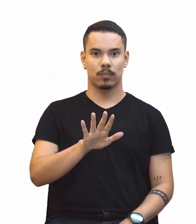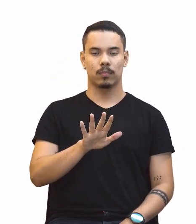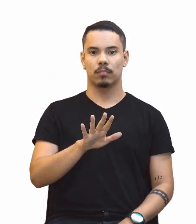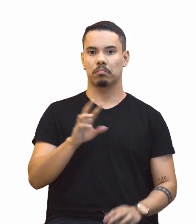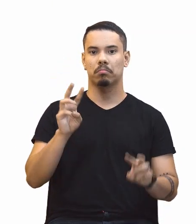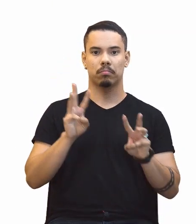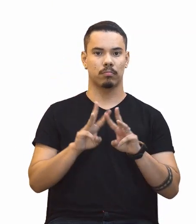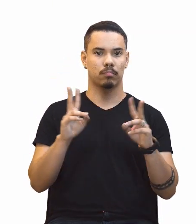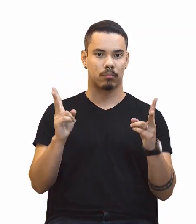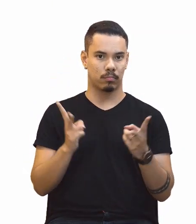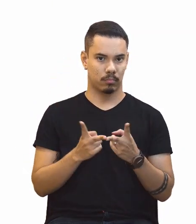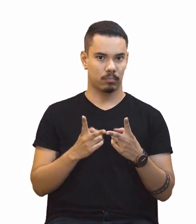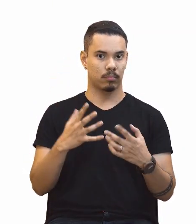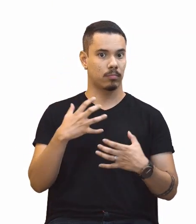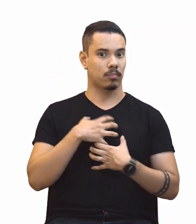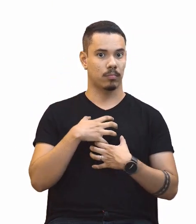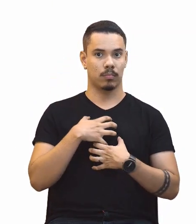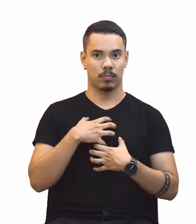Matéria e forma.